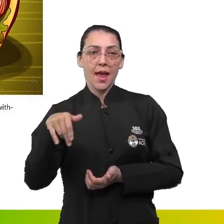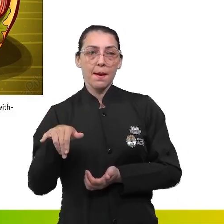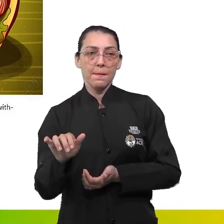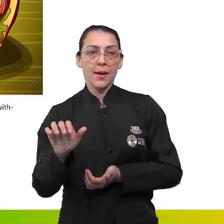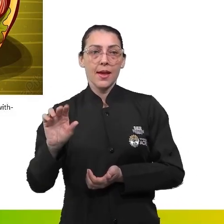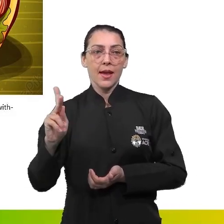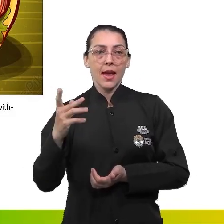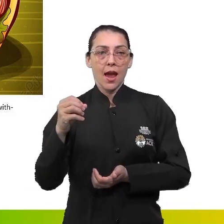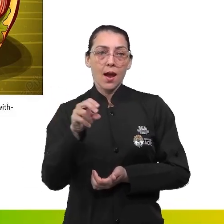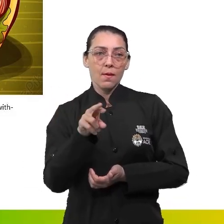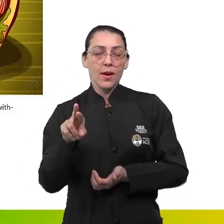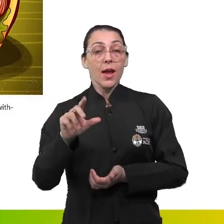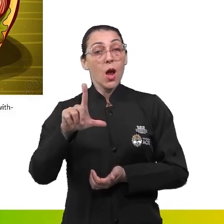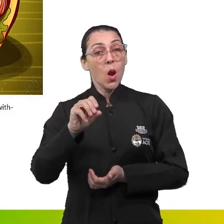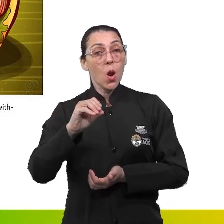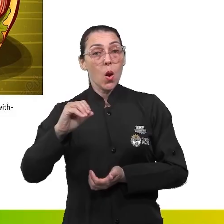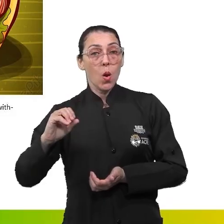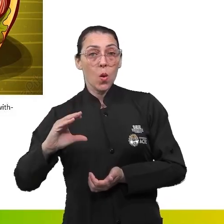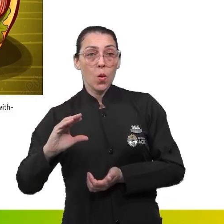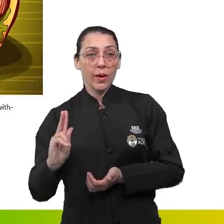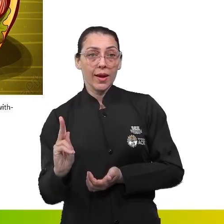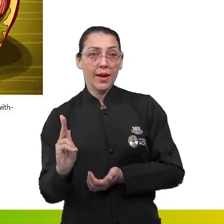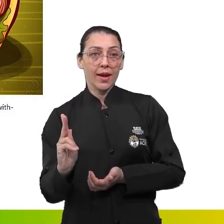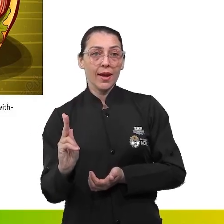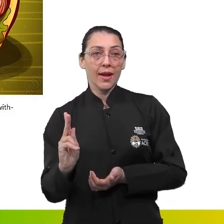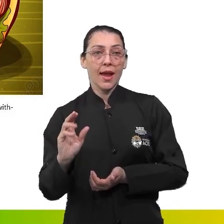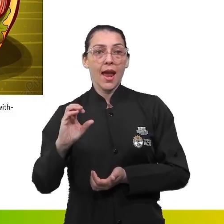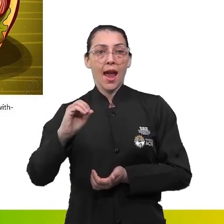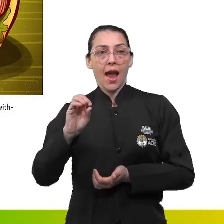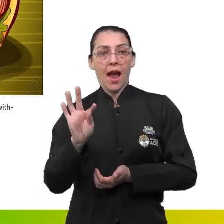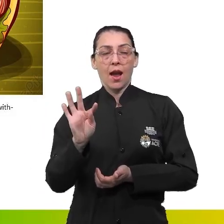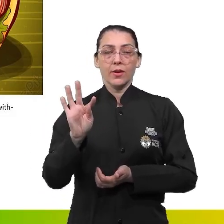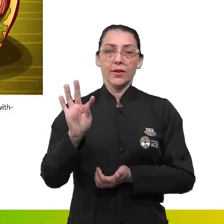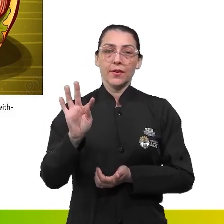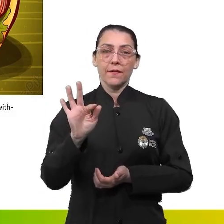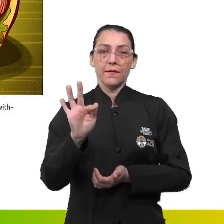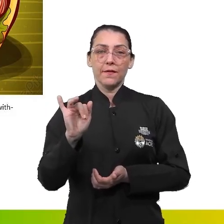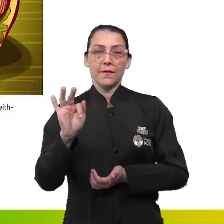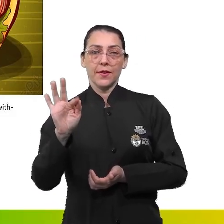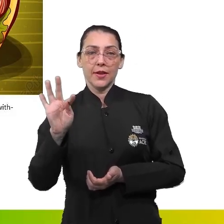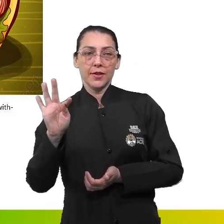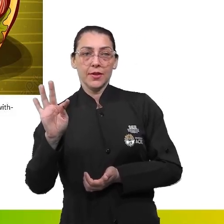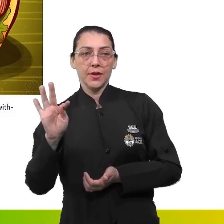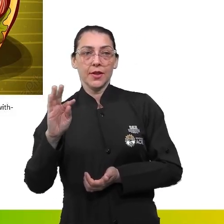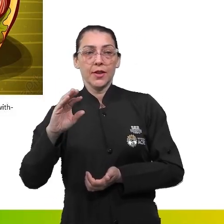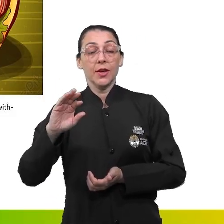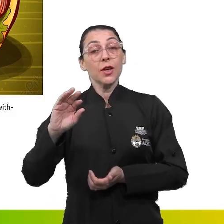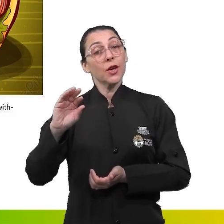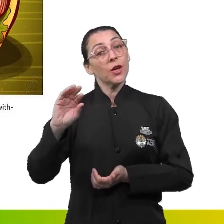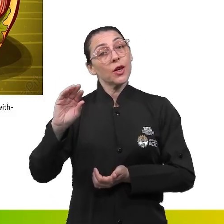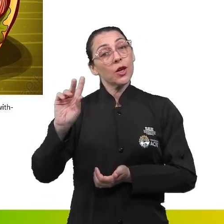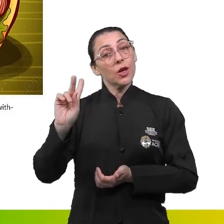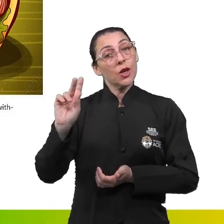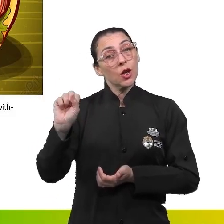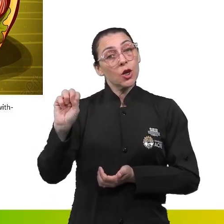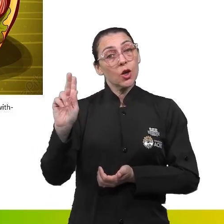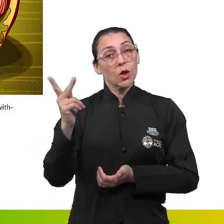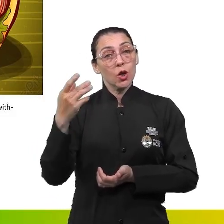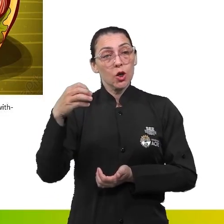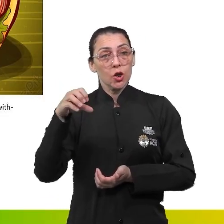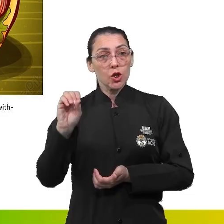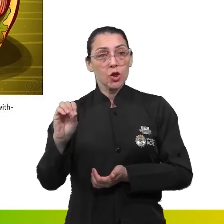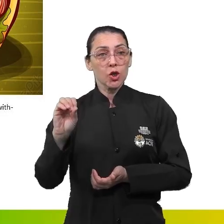look, outfit, shopping. Nesse caso do